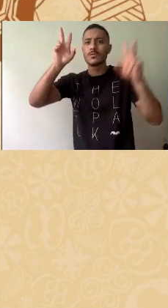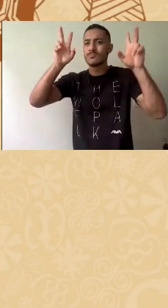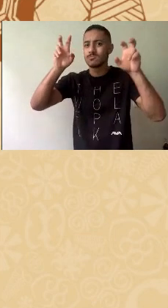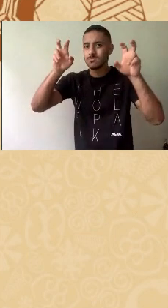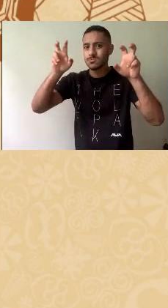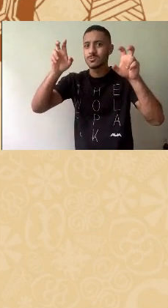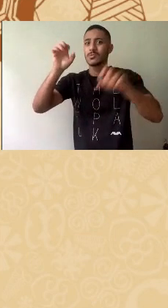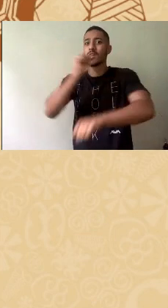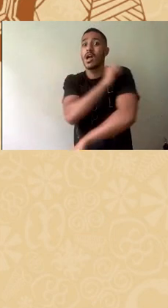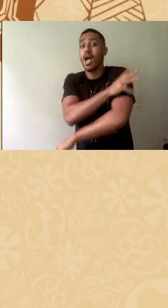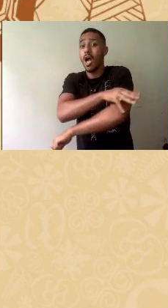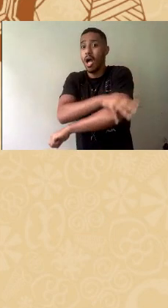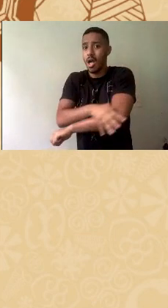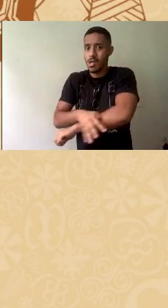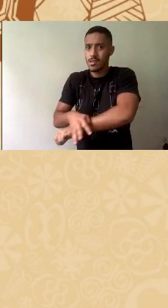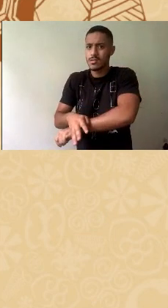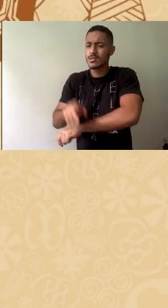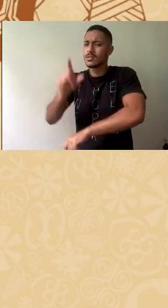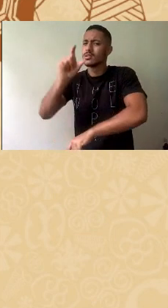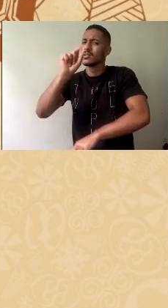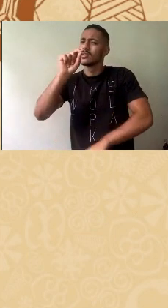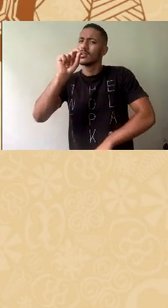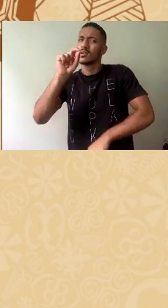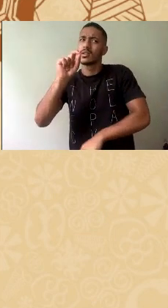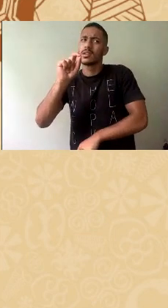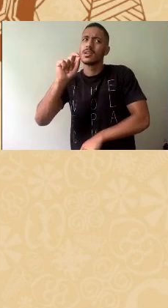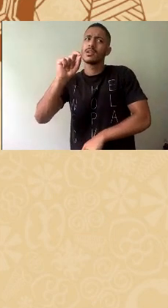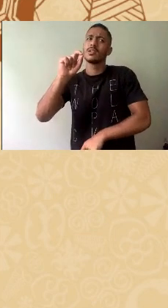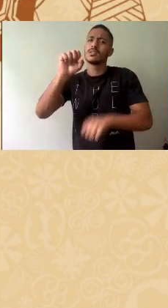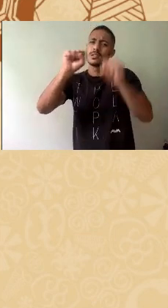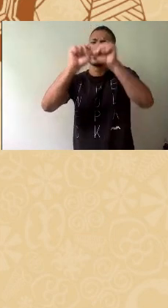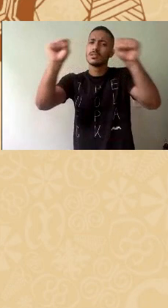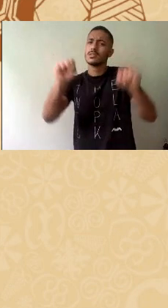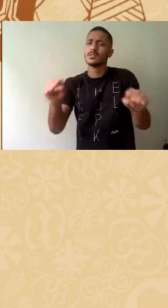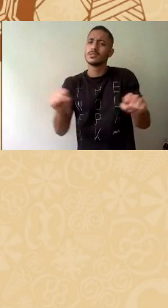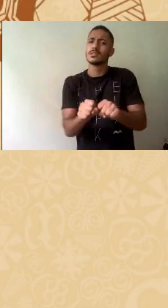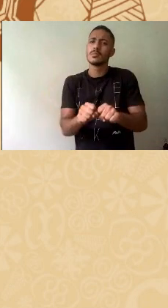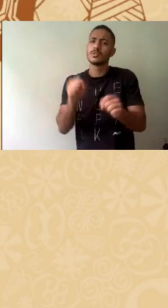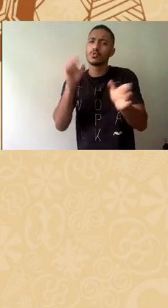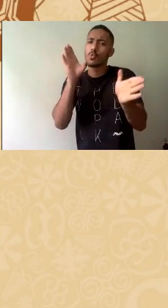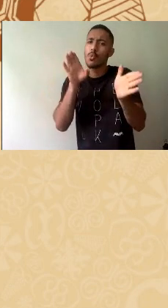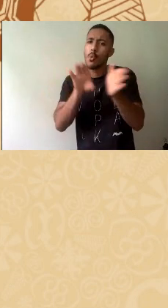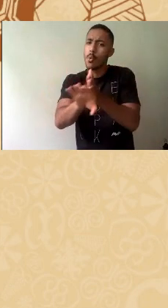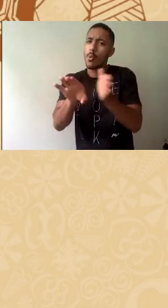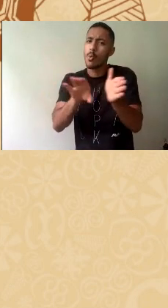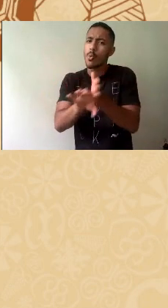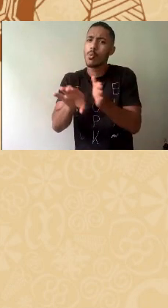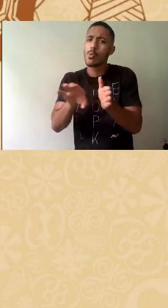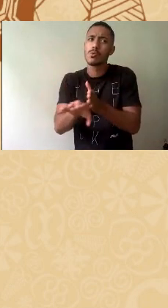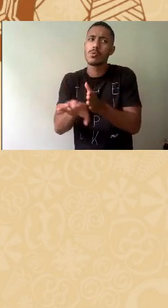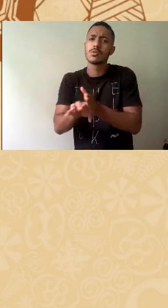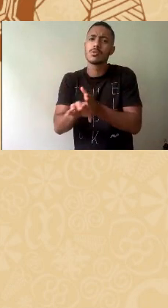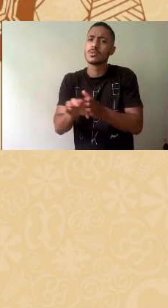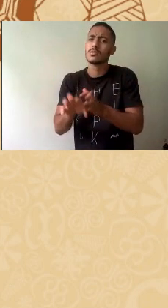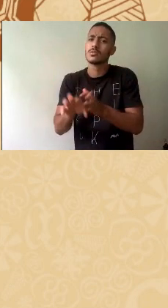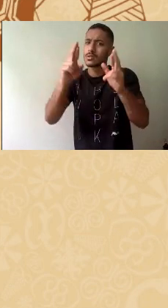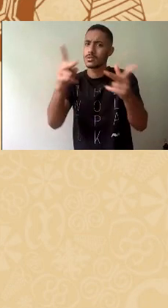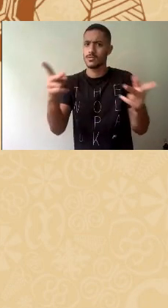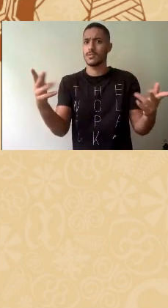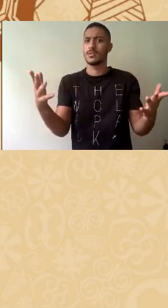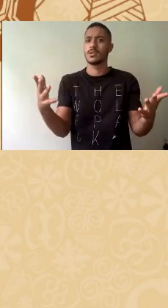que CRP é esse, né? Que sistema de conselhos é esse que a gente, que eu estou inserida,